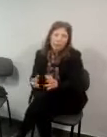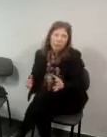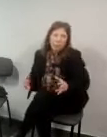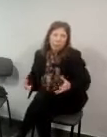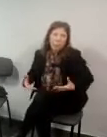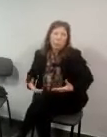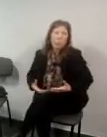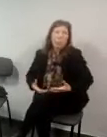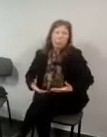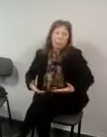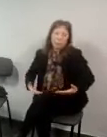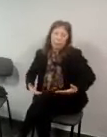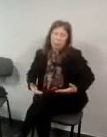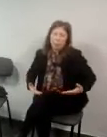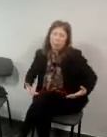realmente,